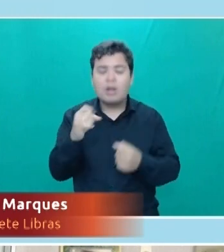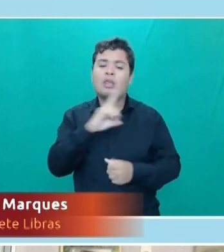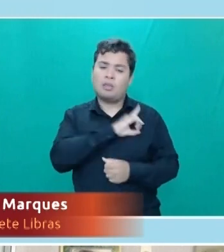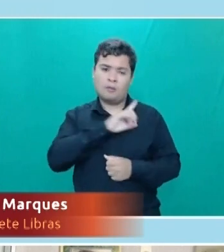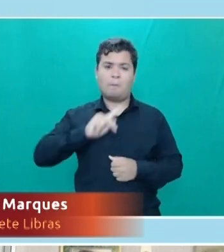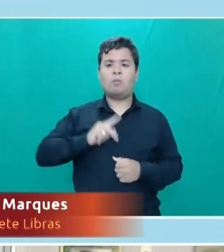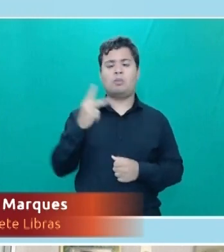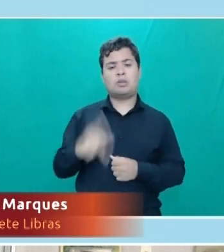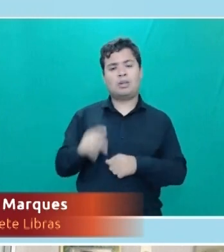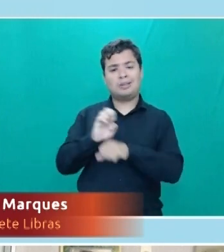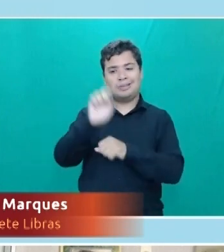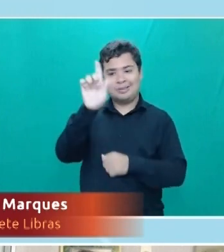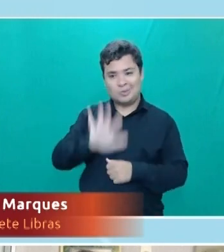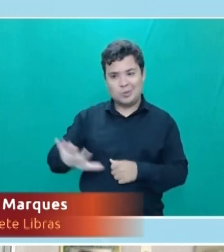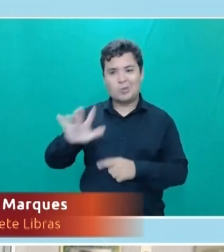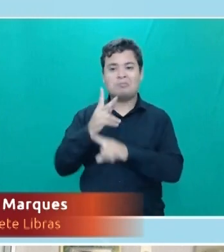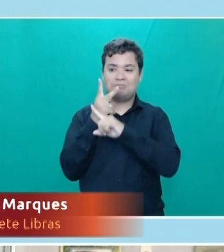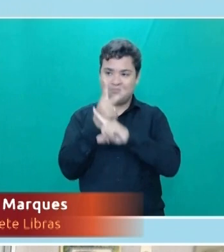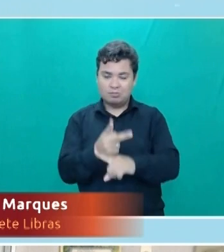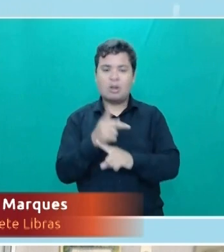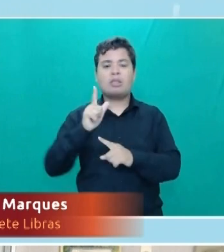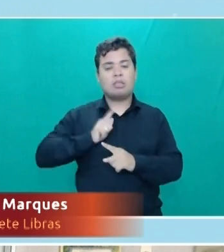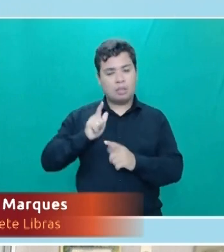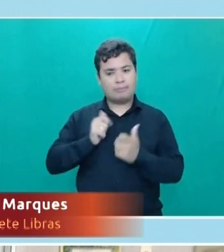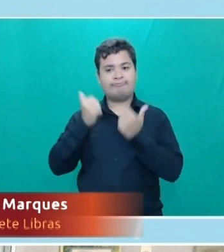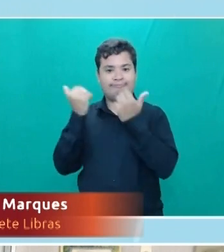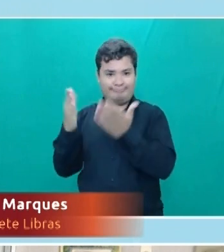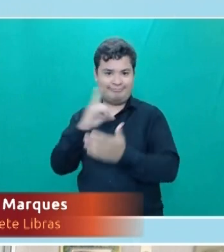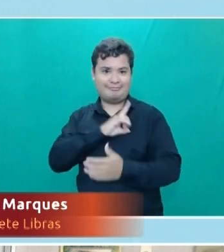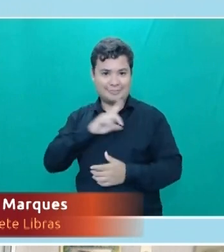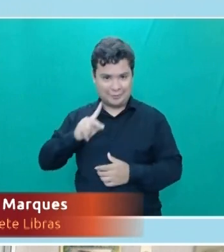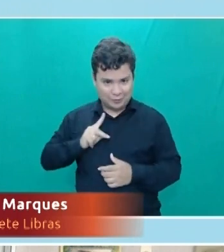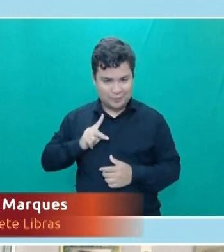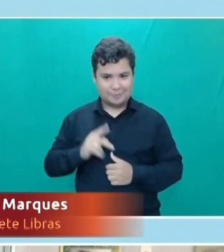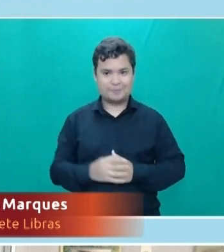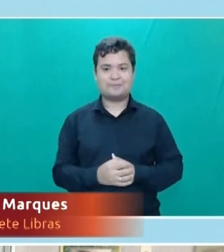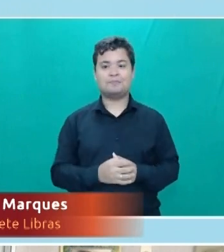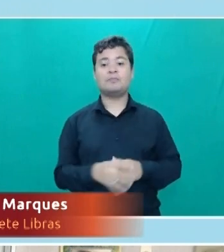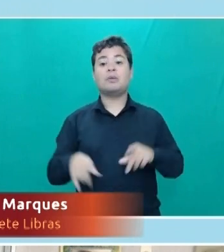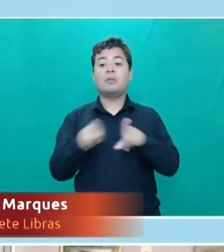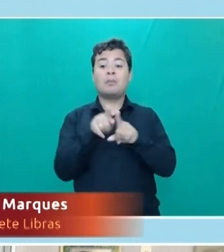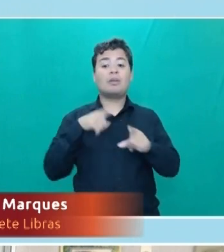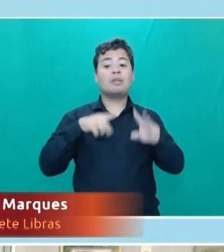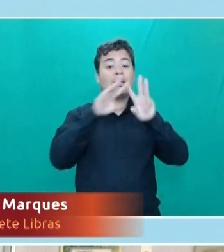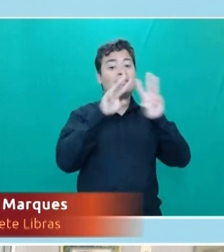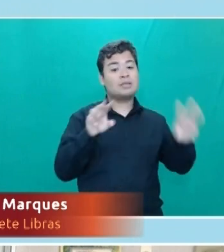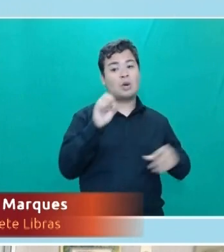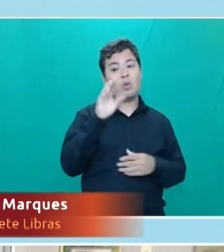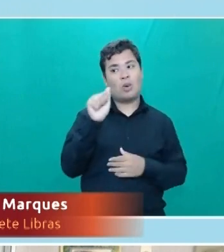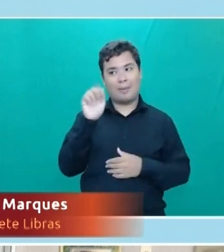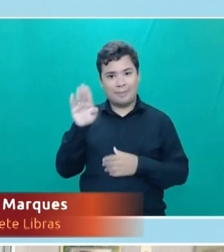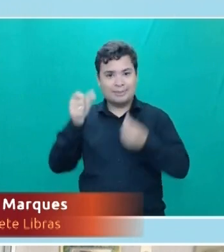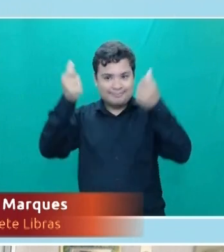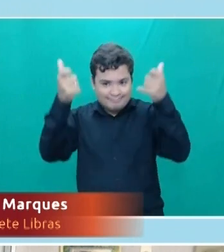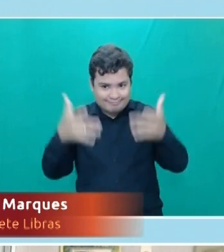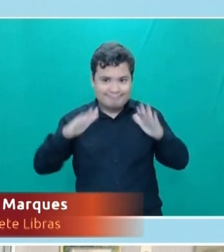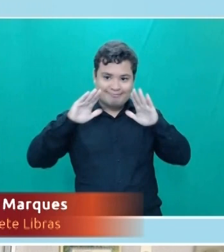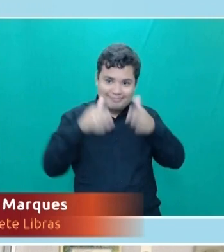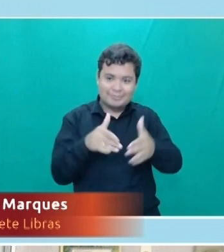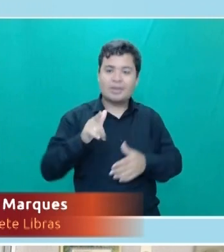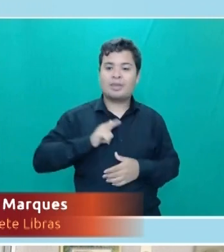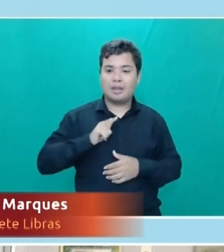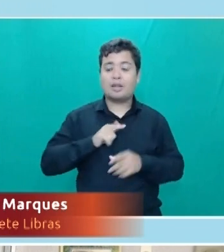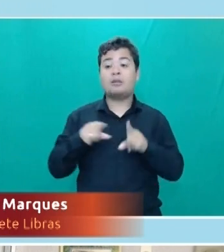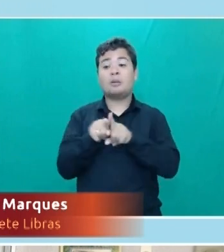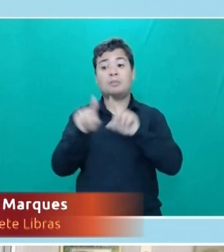de Goiás, que oferece esse tipo de defesa. E para saber mais informações também, tem o site da OAB, que tem uma comissão específica, tem o site da Defensoria